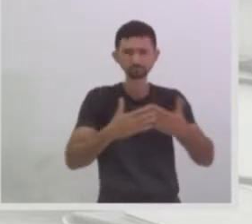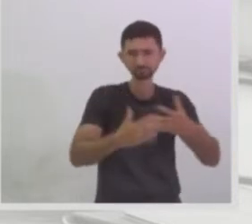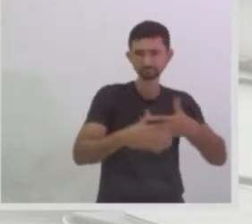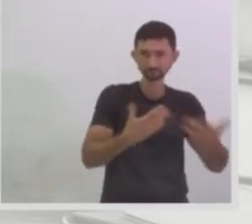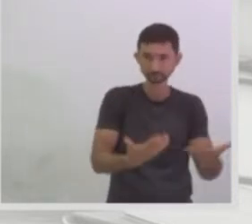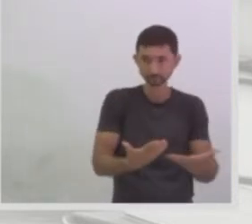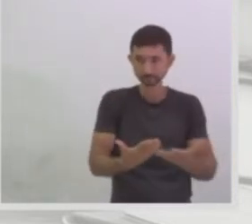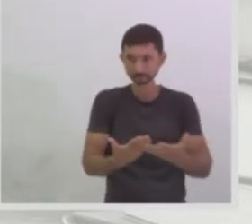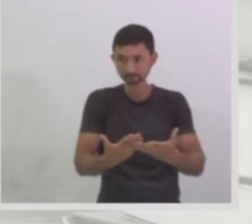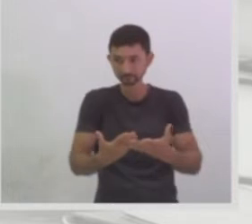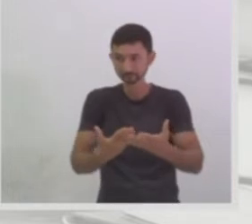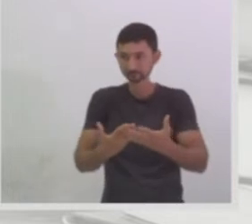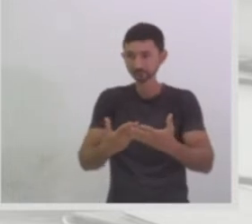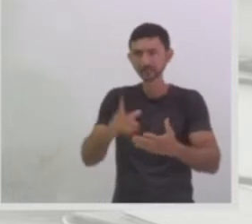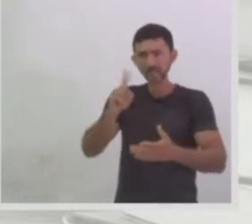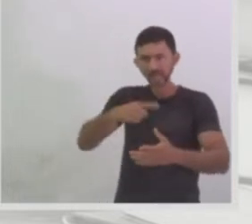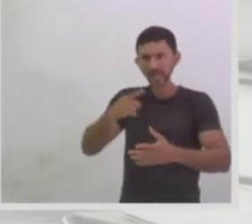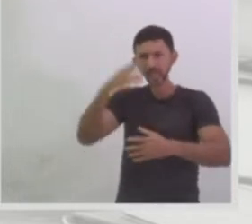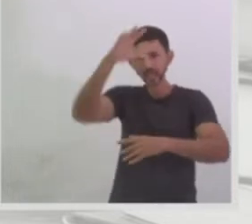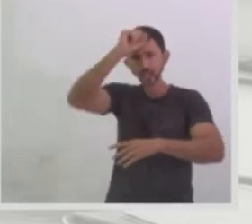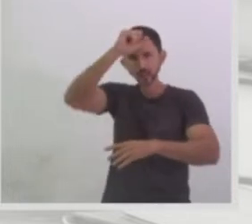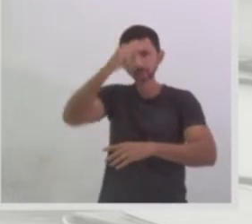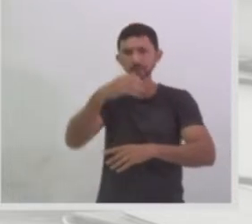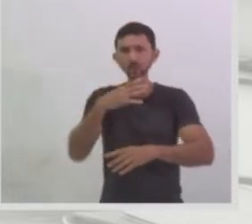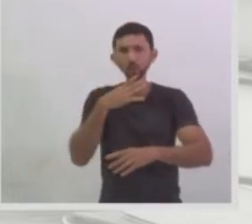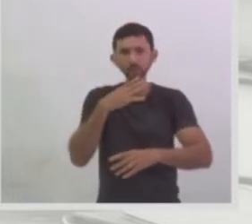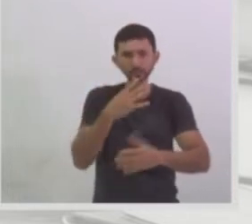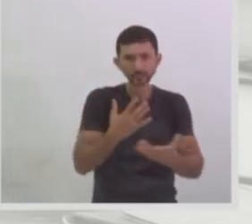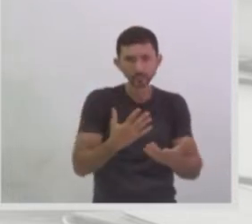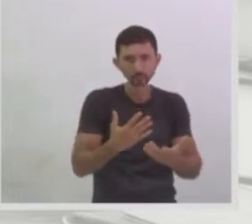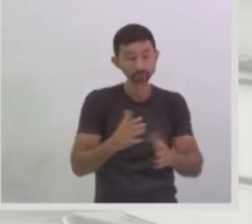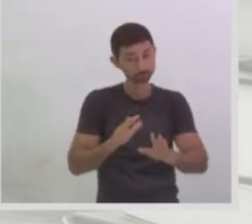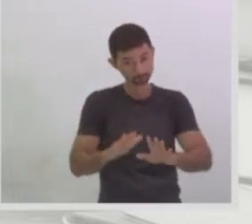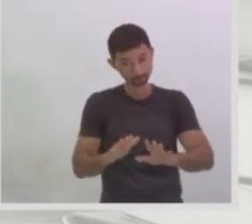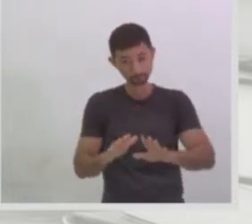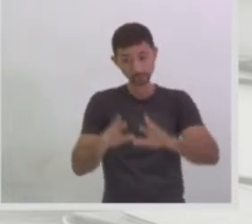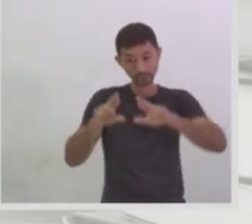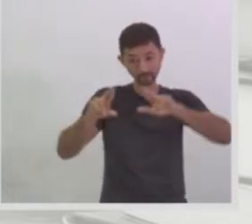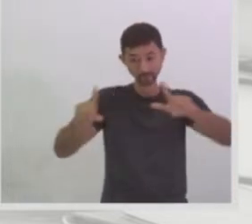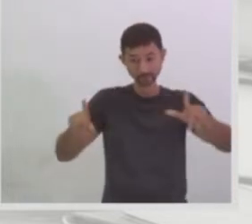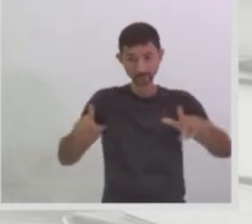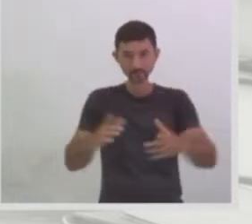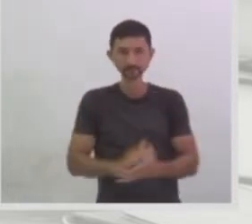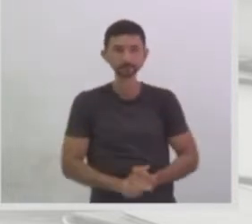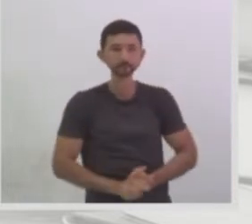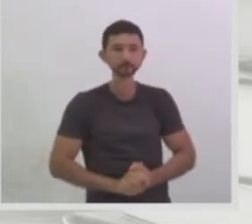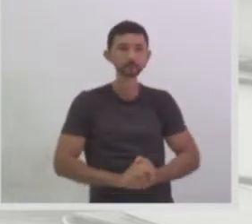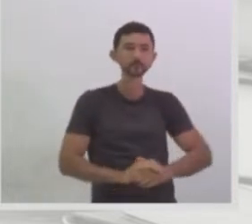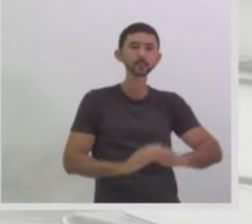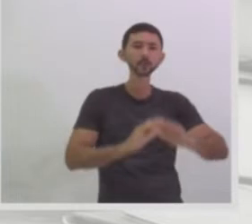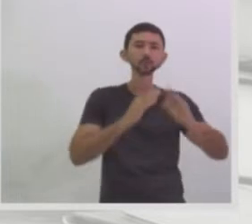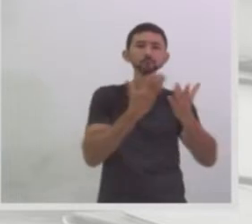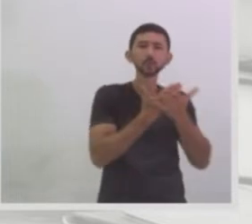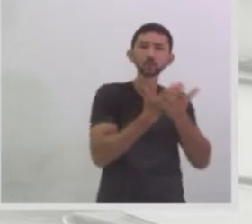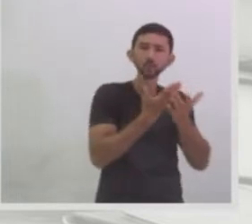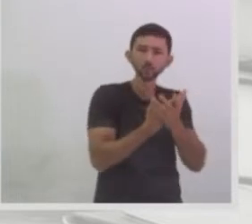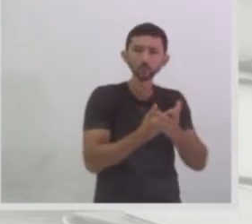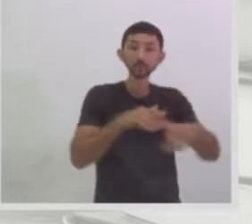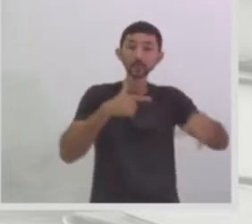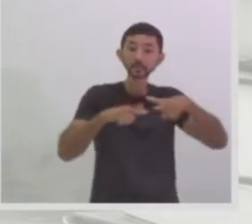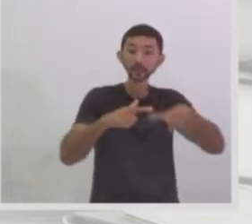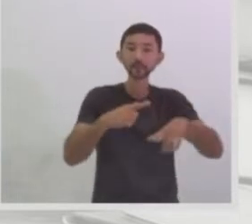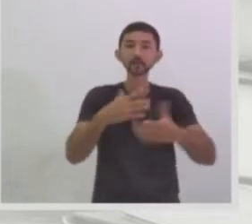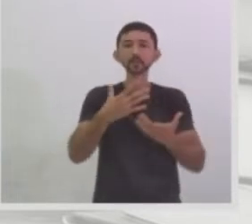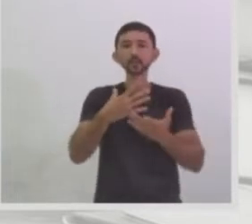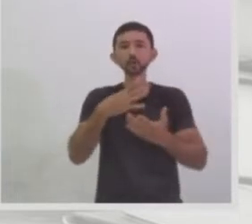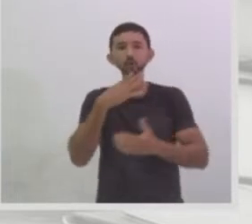conhecimento? Vamos ver a diferença? Vamos lá. A educação escolar trabalha com conhecimento. Para isso